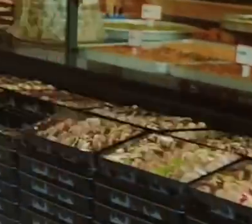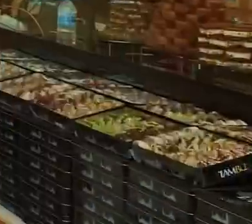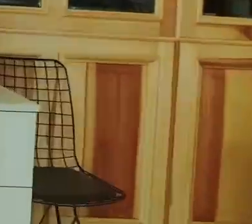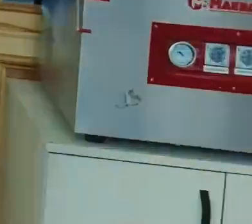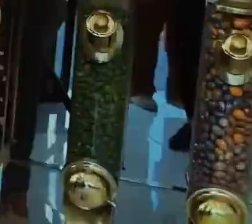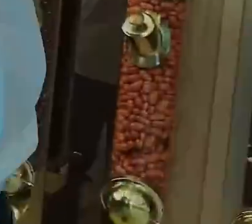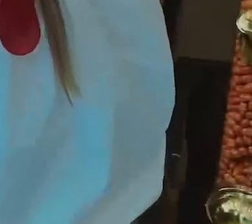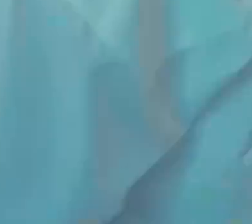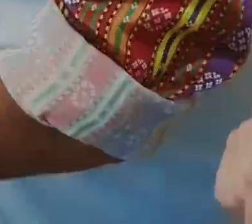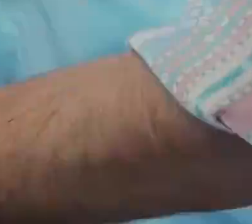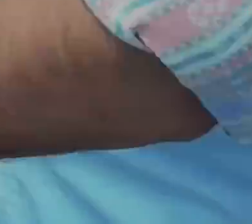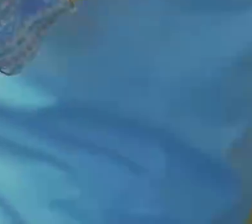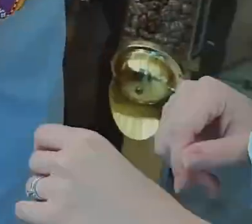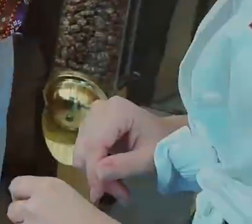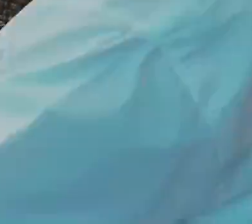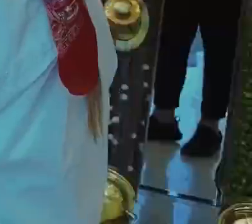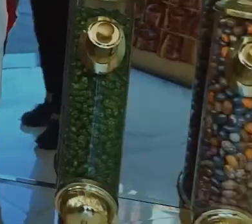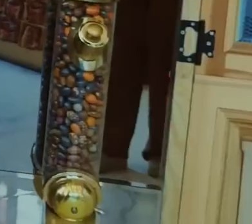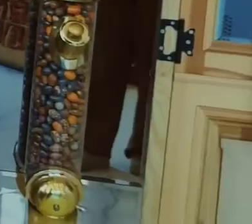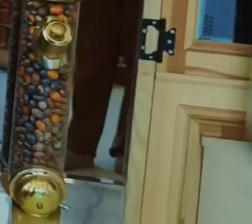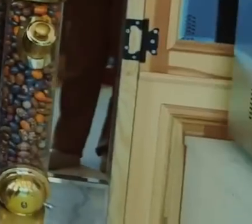lá!